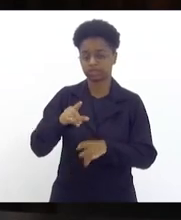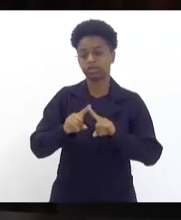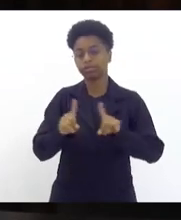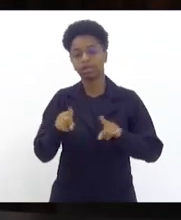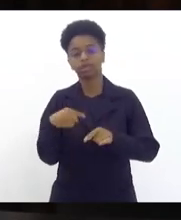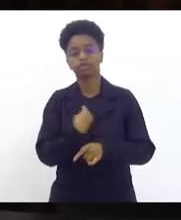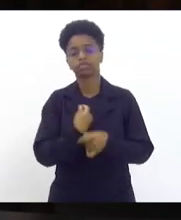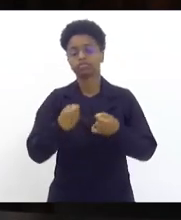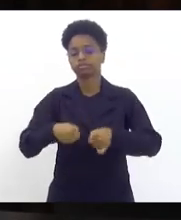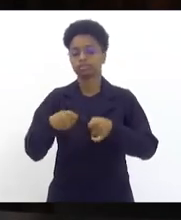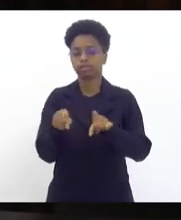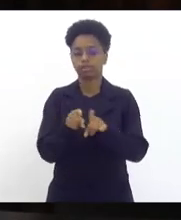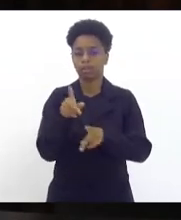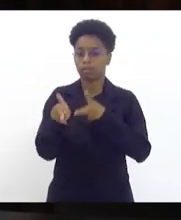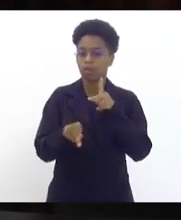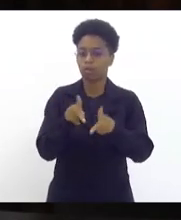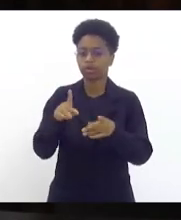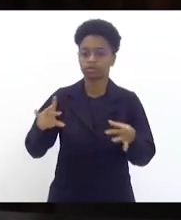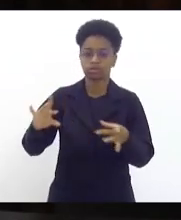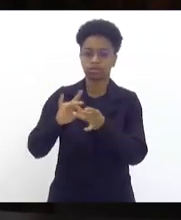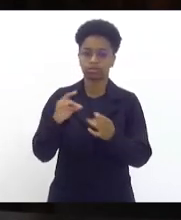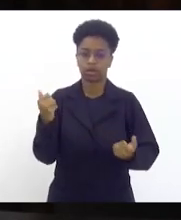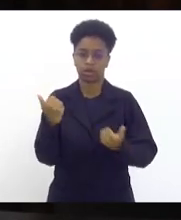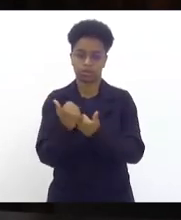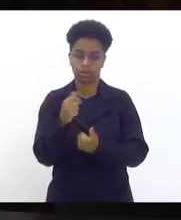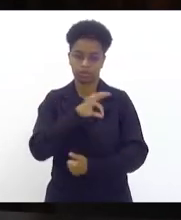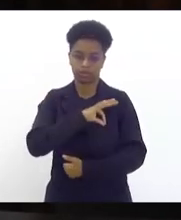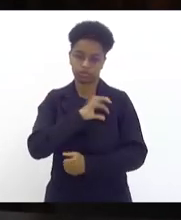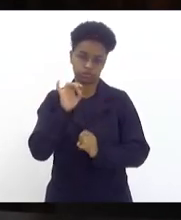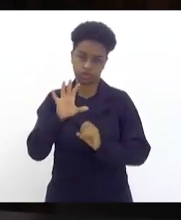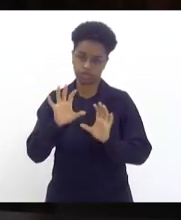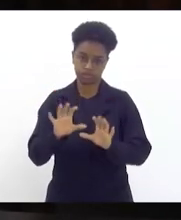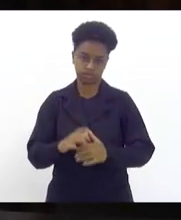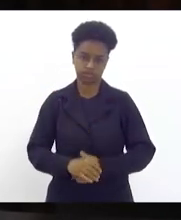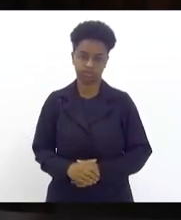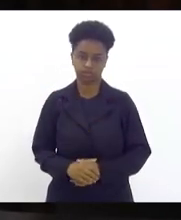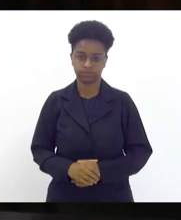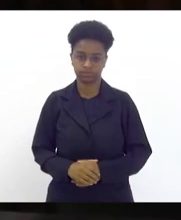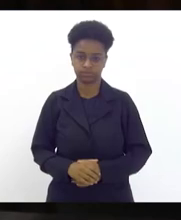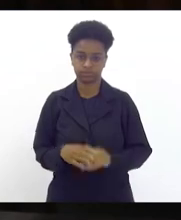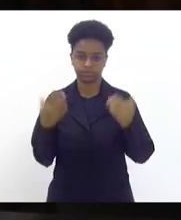precisa também que a população esteja por eles é só isso